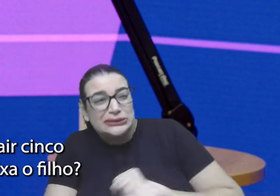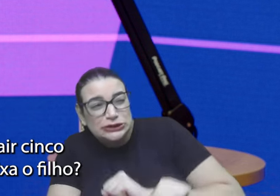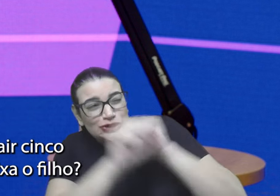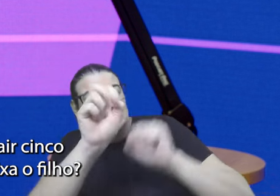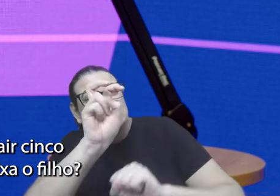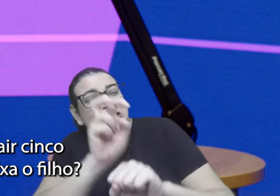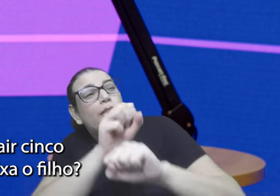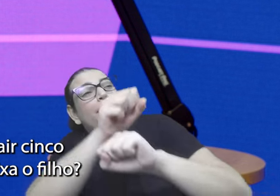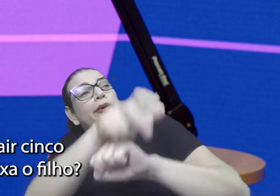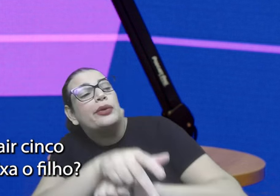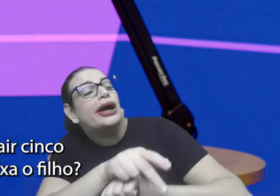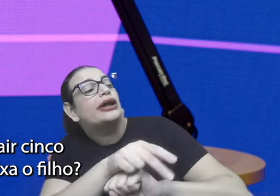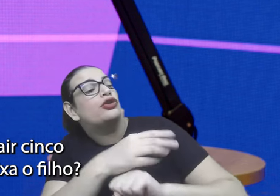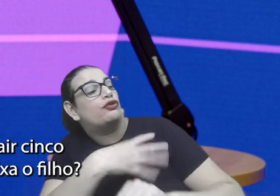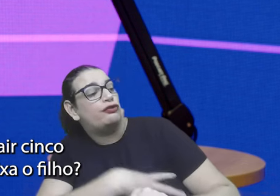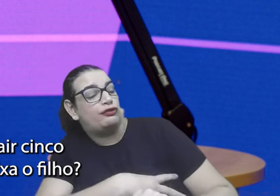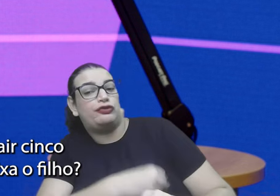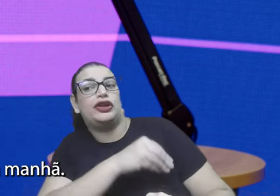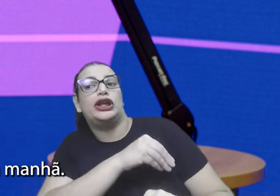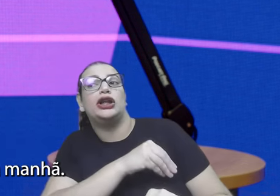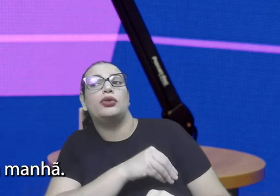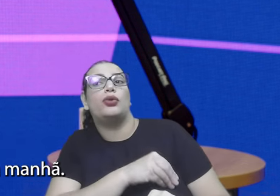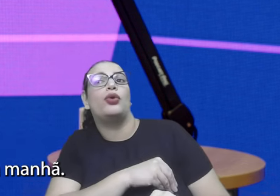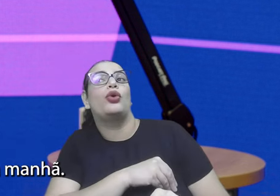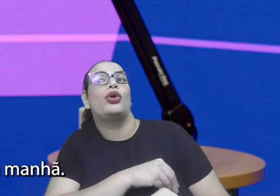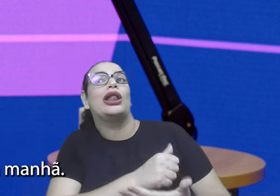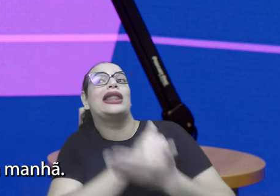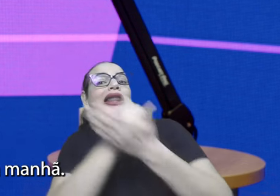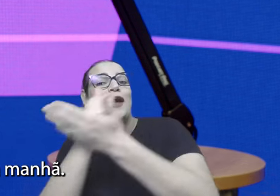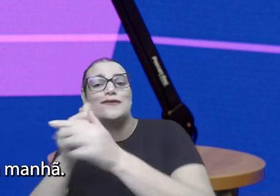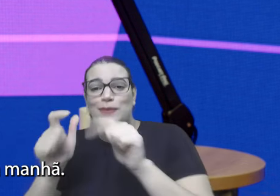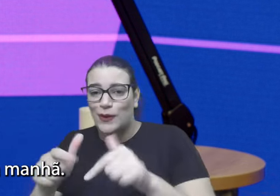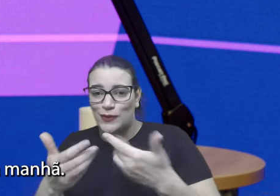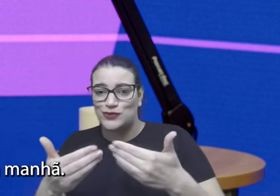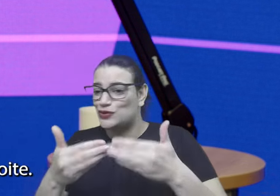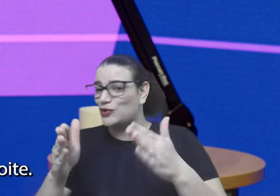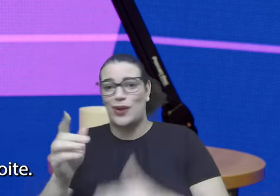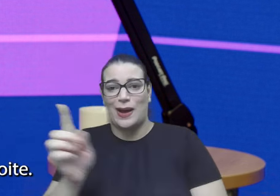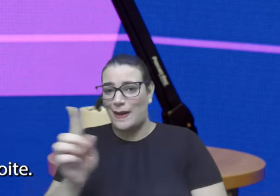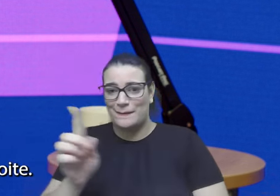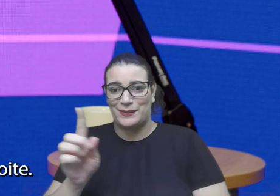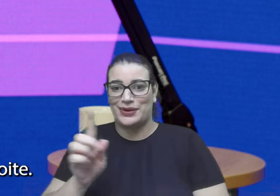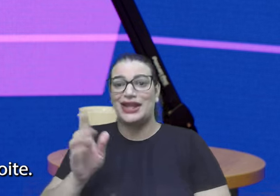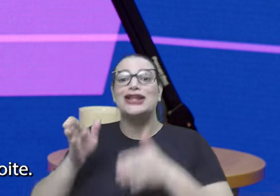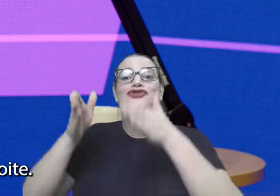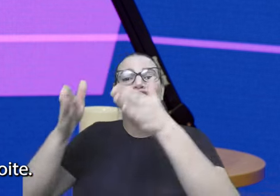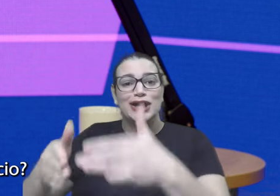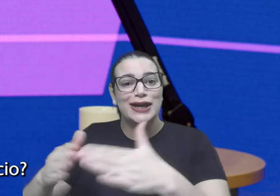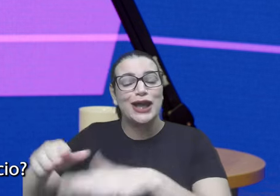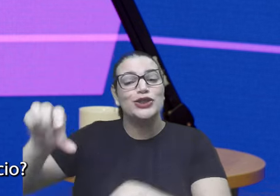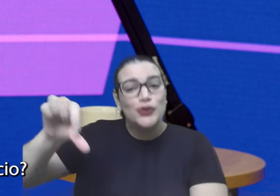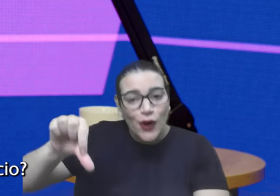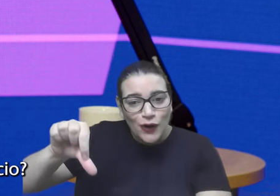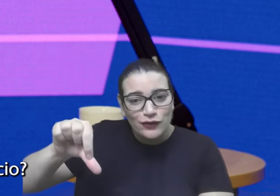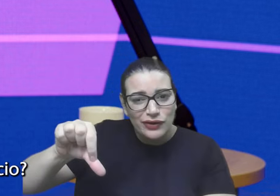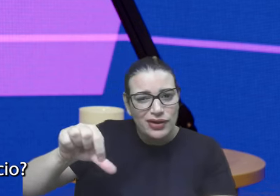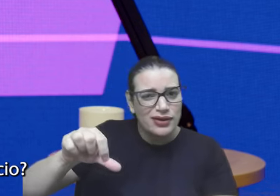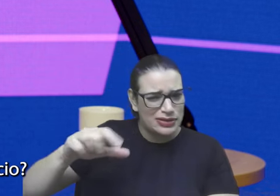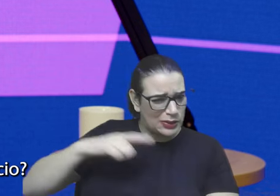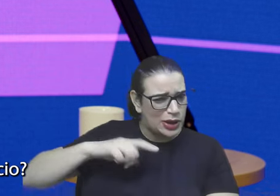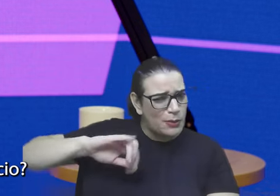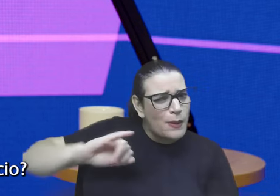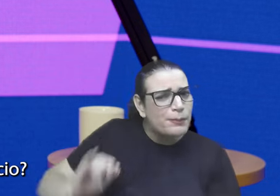5 horas da manhã com quem que ela deixa o filho a creche não abre 5 horas da manhã ela chega 9 horas da noite então será que não tem uma